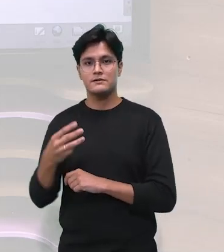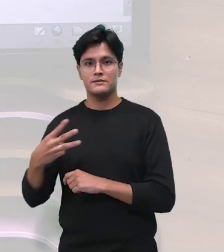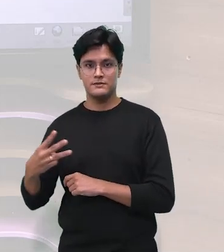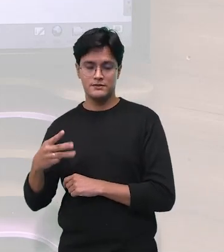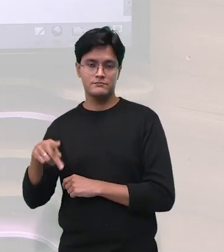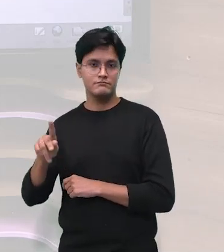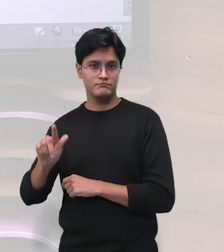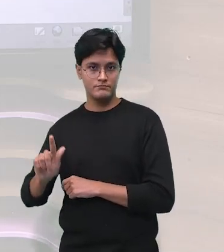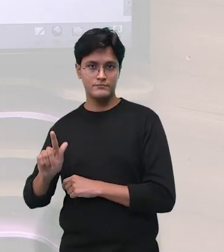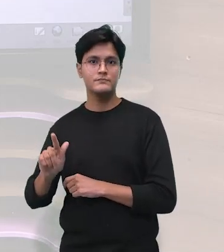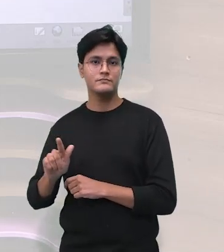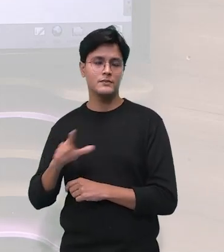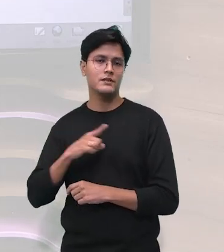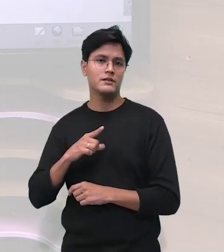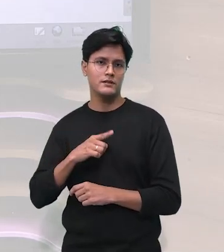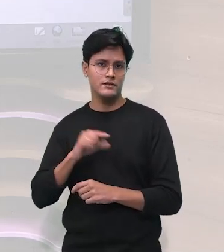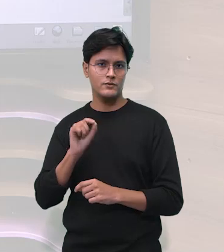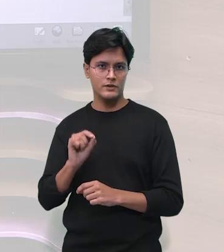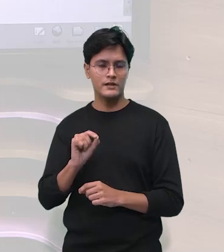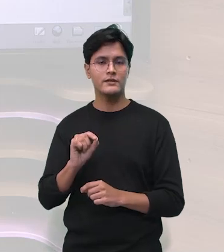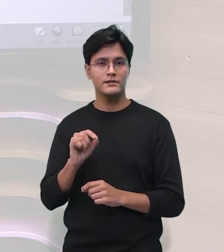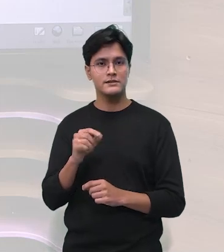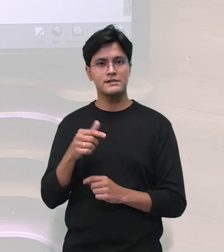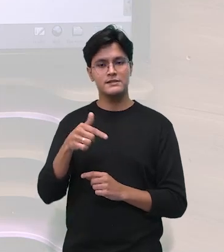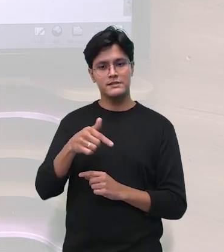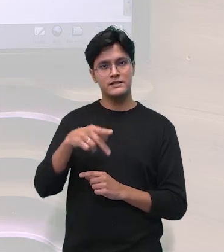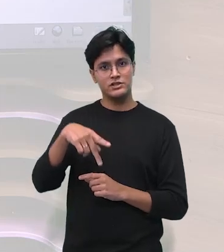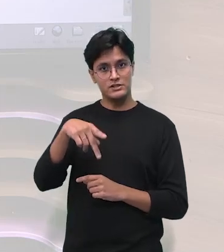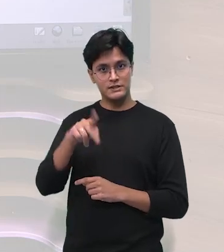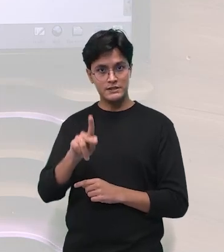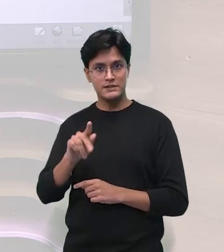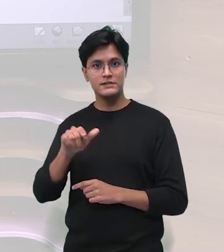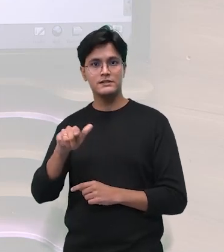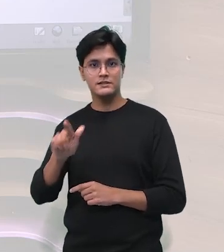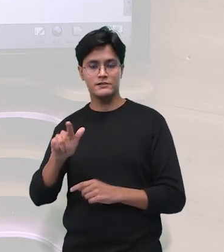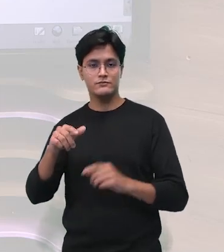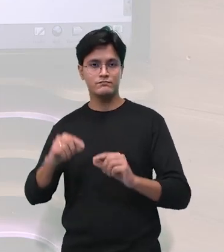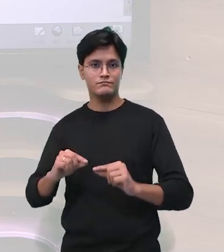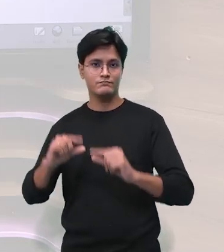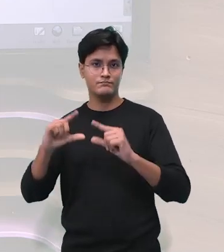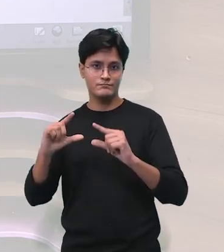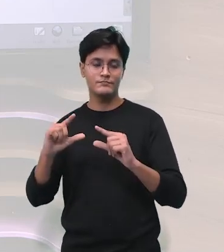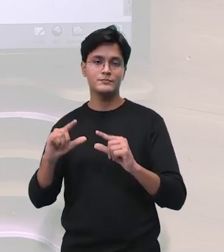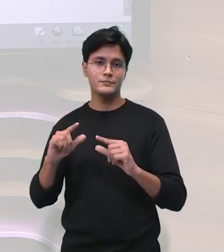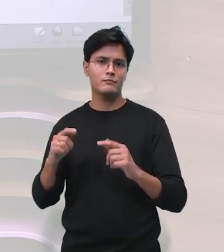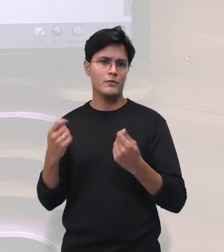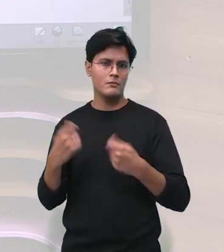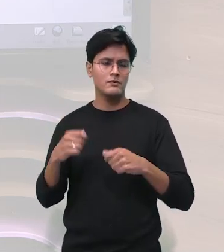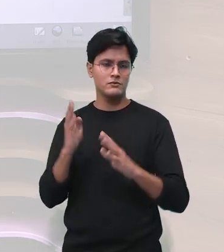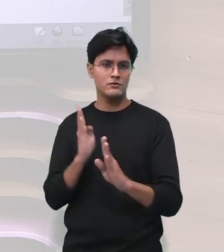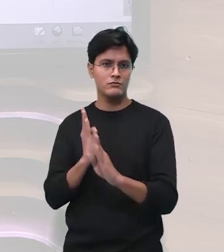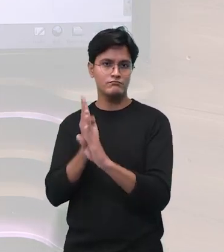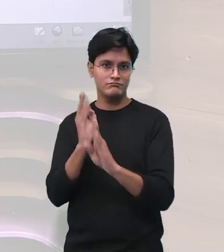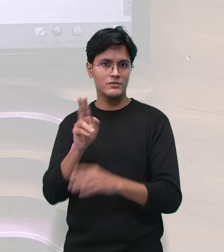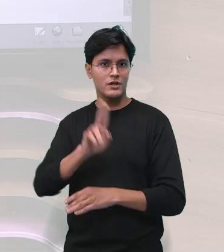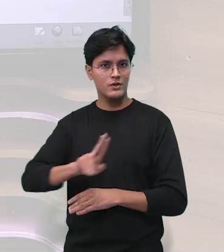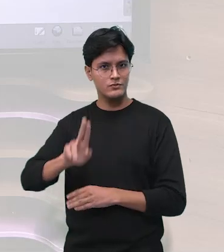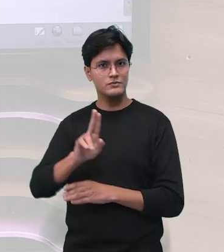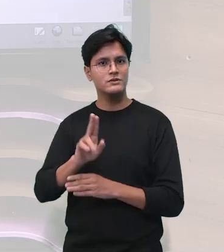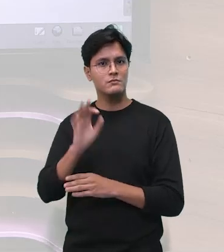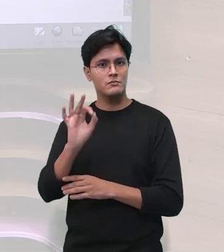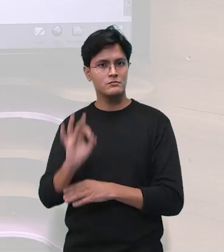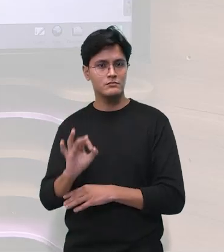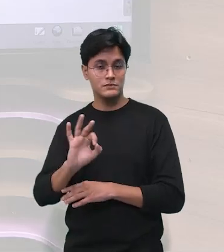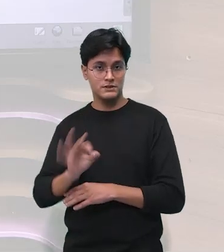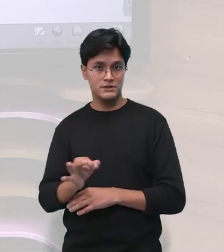gente precisou encontrar o valor desses 7 quilos, né, referente aqui à porcentagem, tá bom? Então, é dessa